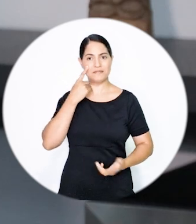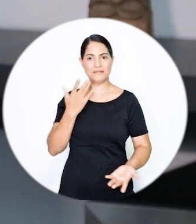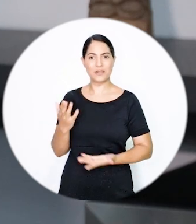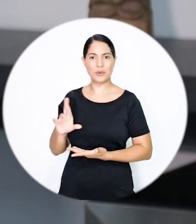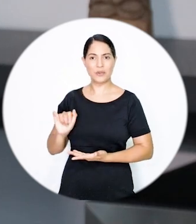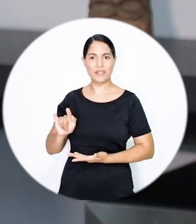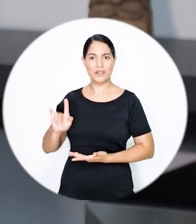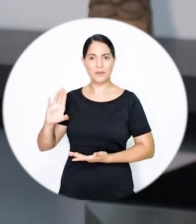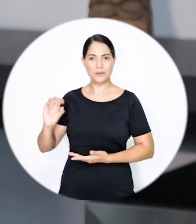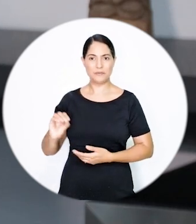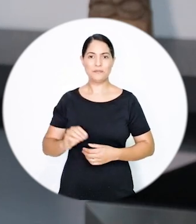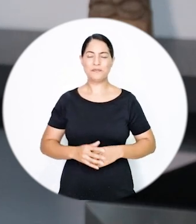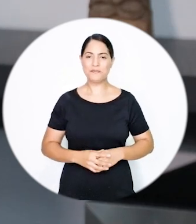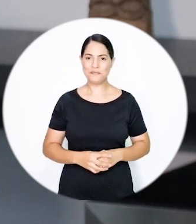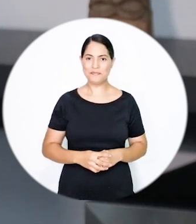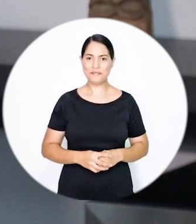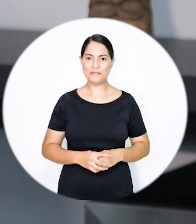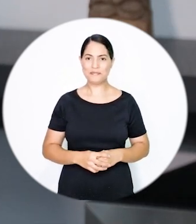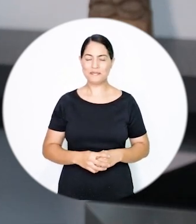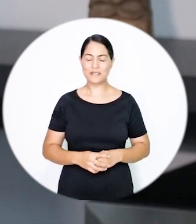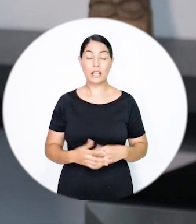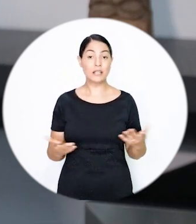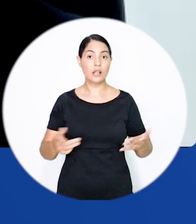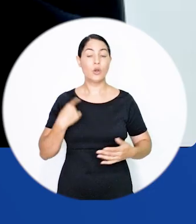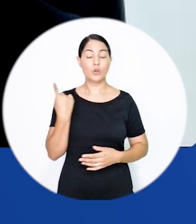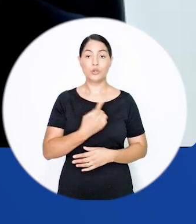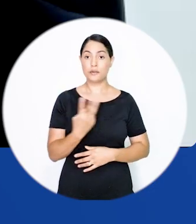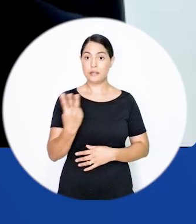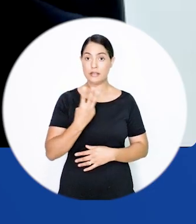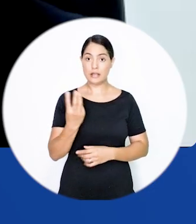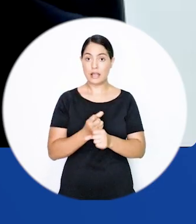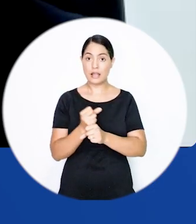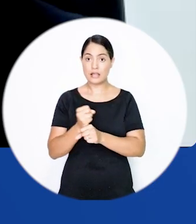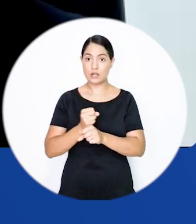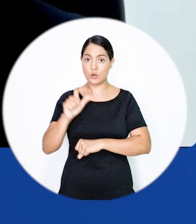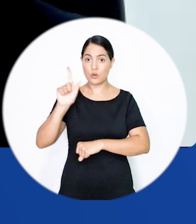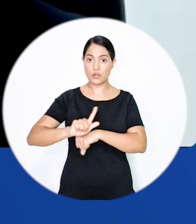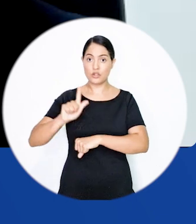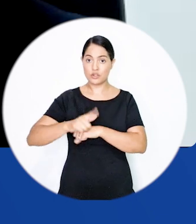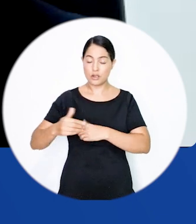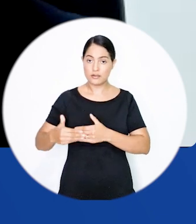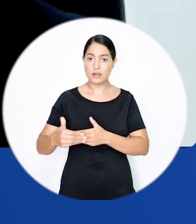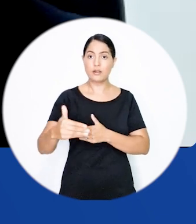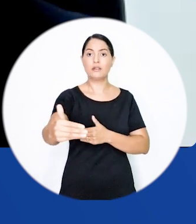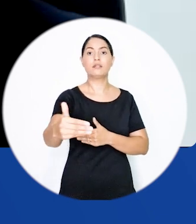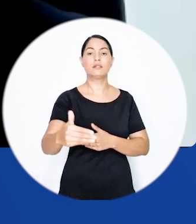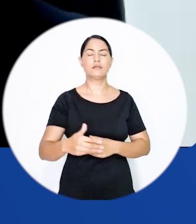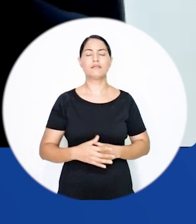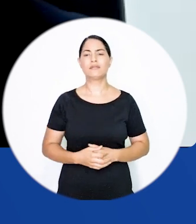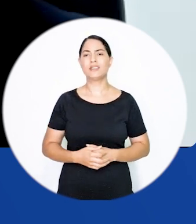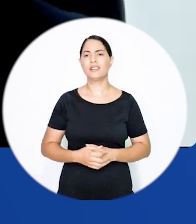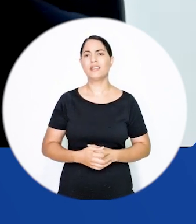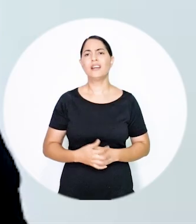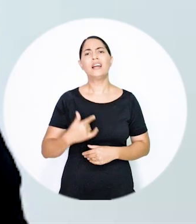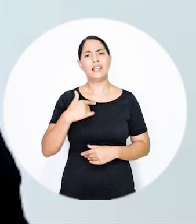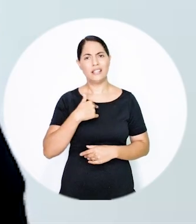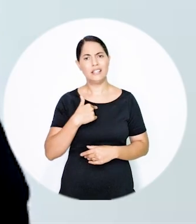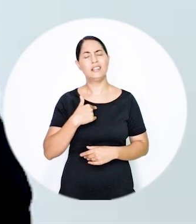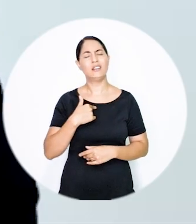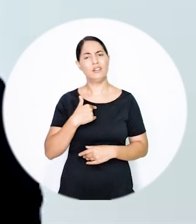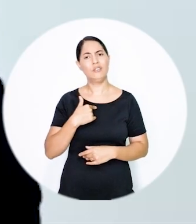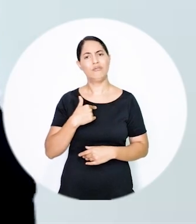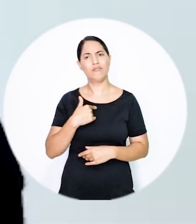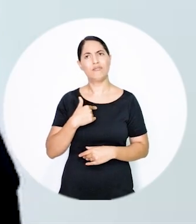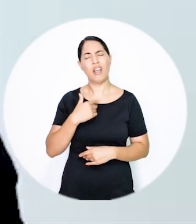o presidente da seccional, Rodrigo Ayashi. Acompanhe. Estamos iniciando aí o terceiro ano de gestão e,